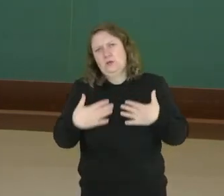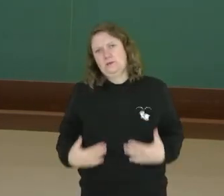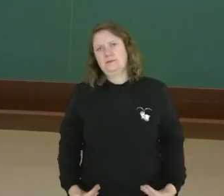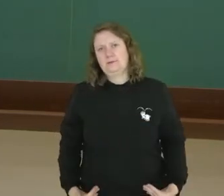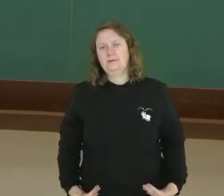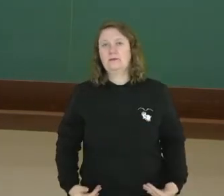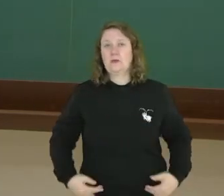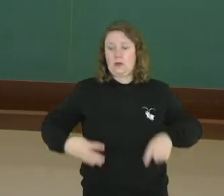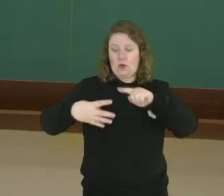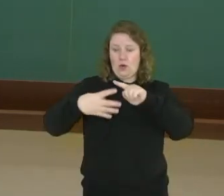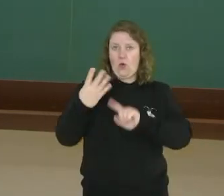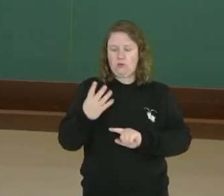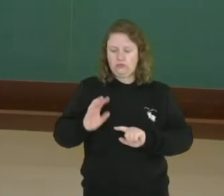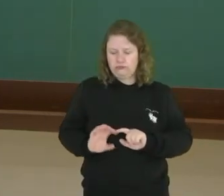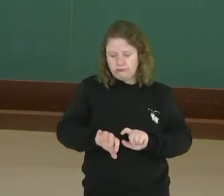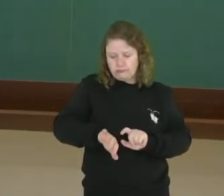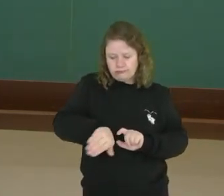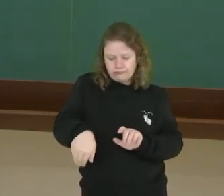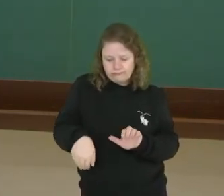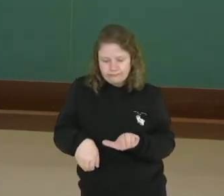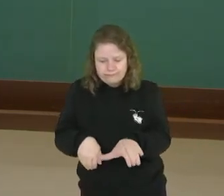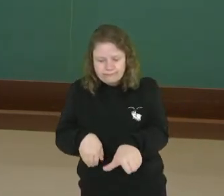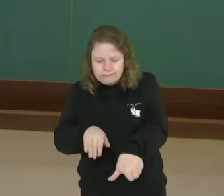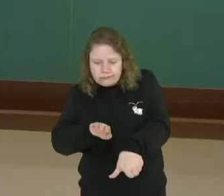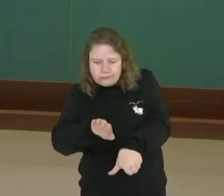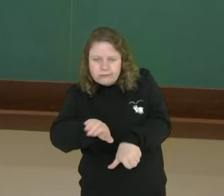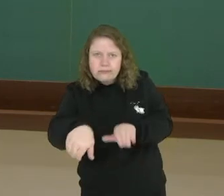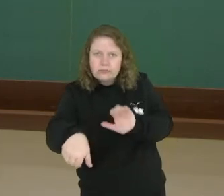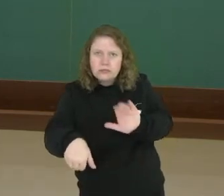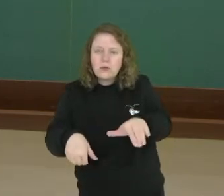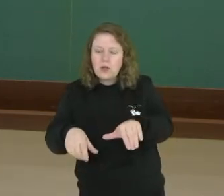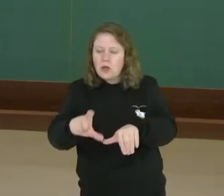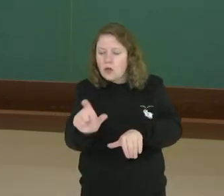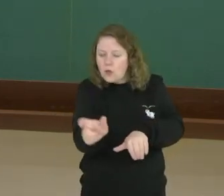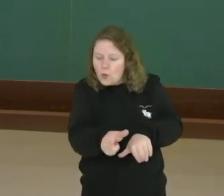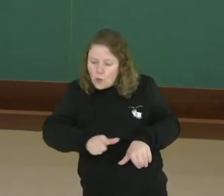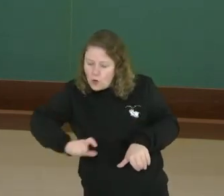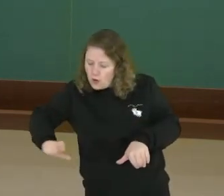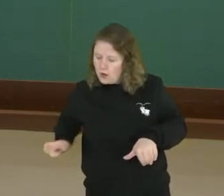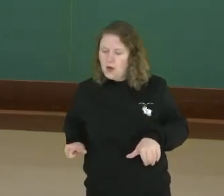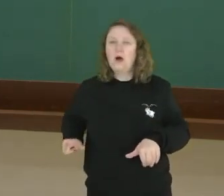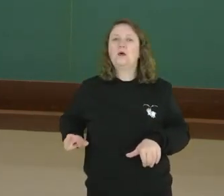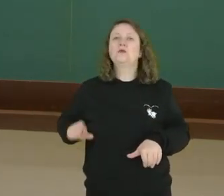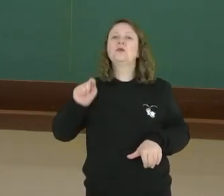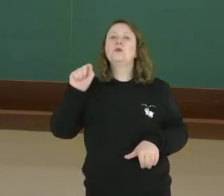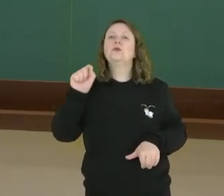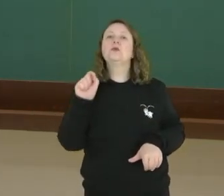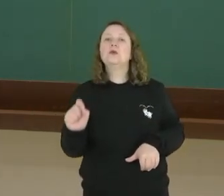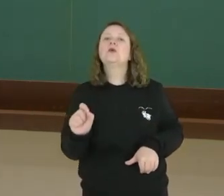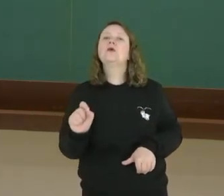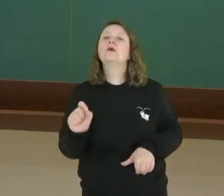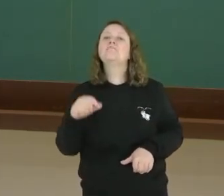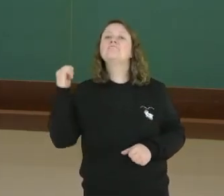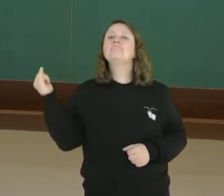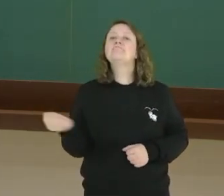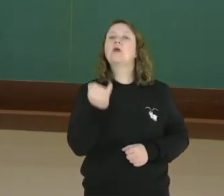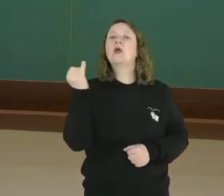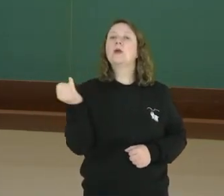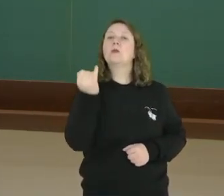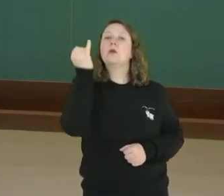quatro patas e uma cauda bem longa. Sabia que a cauda do crocodilo, ela é importante, ela é